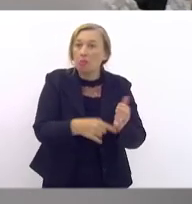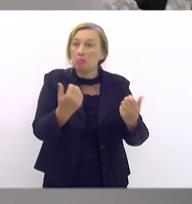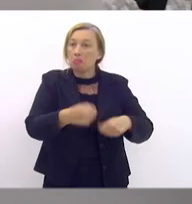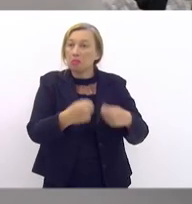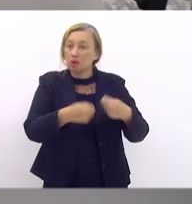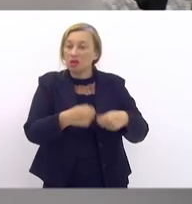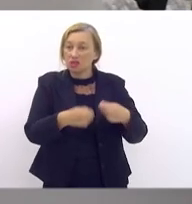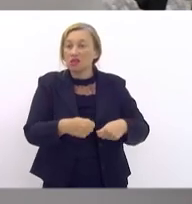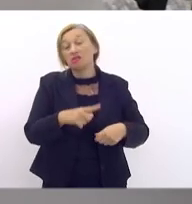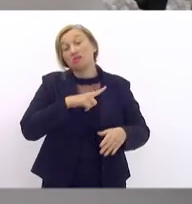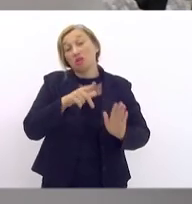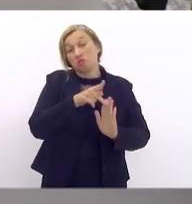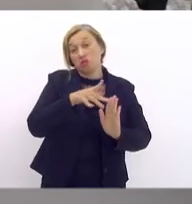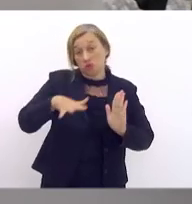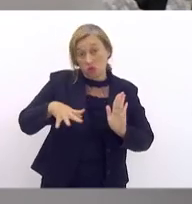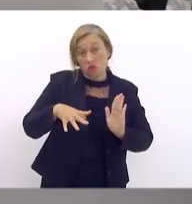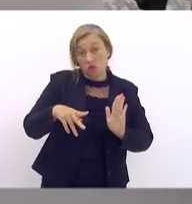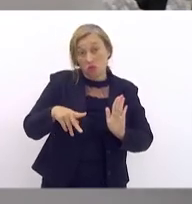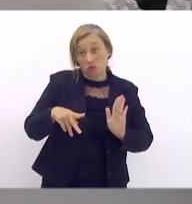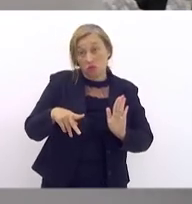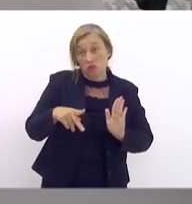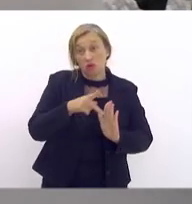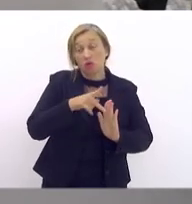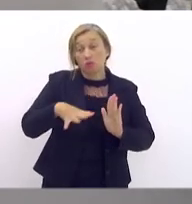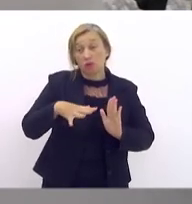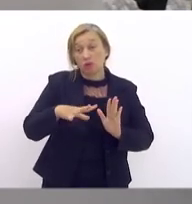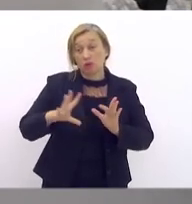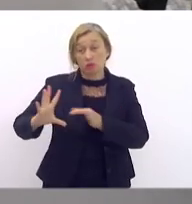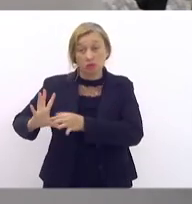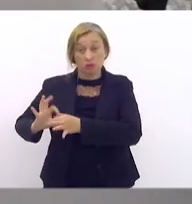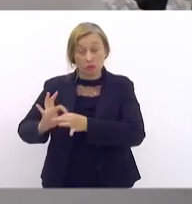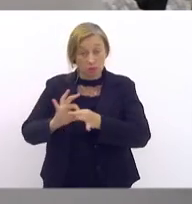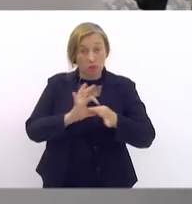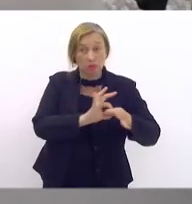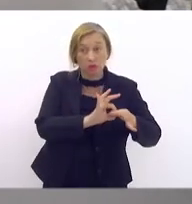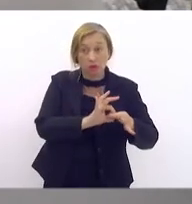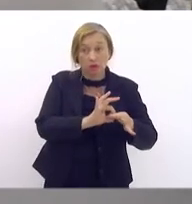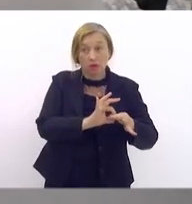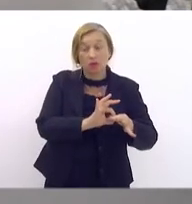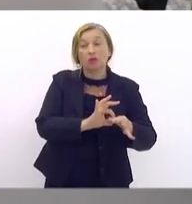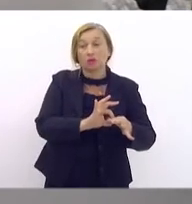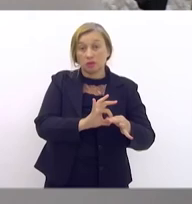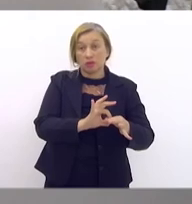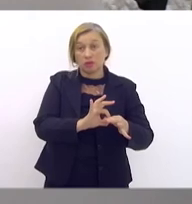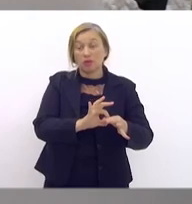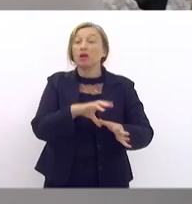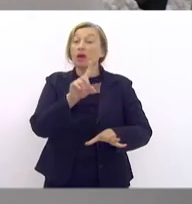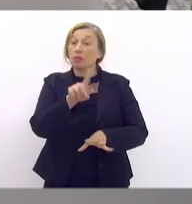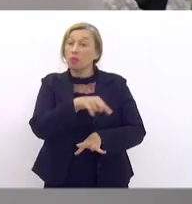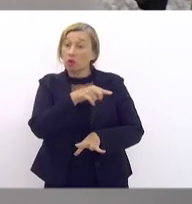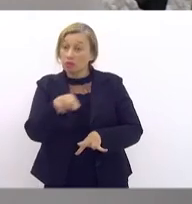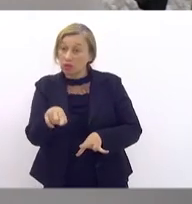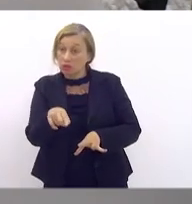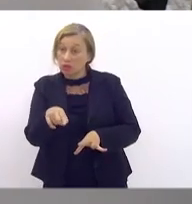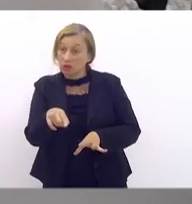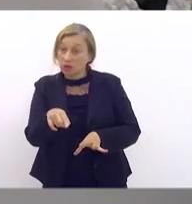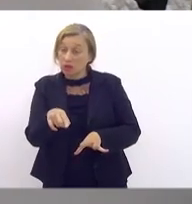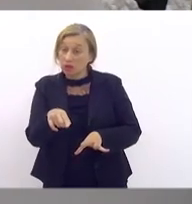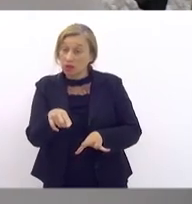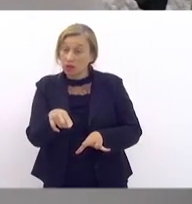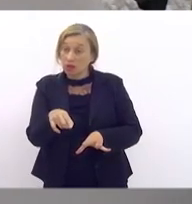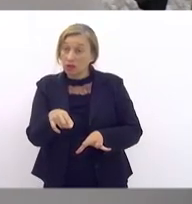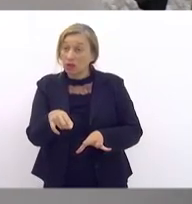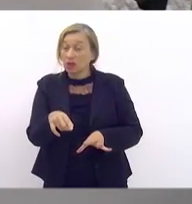ter o protocolo que o protocolo é uma linha de Orient em que ele vai ser proibido de adotar